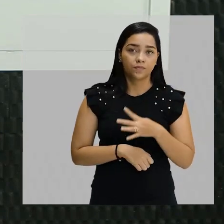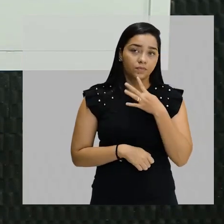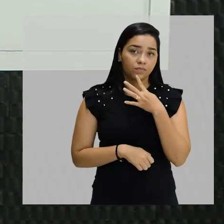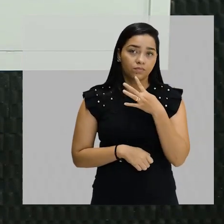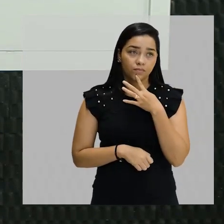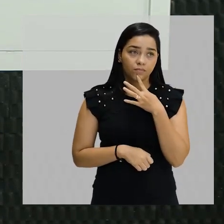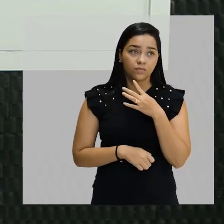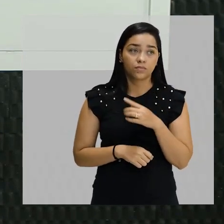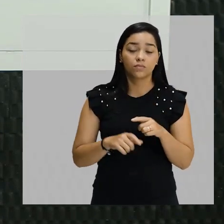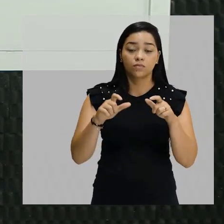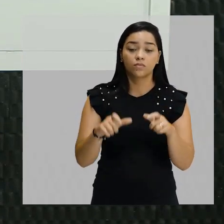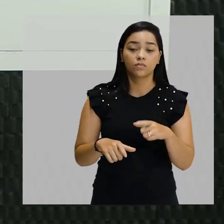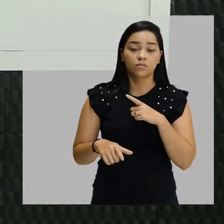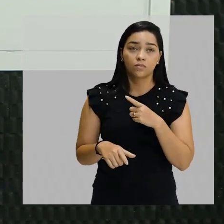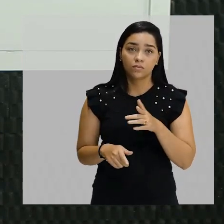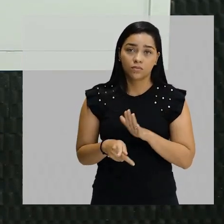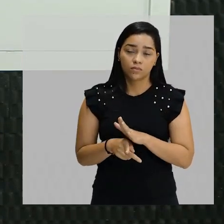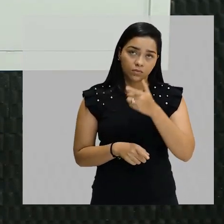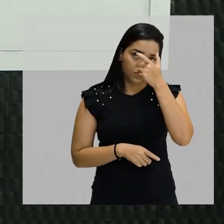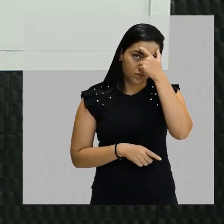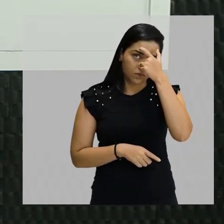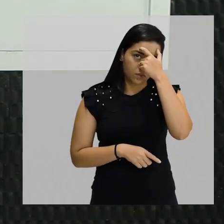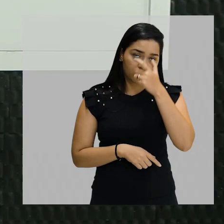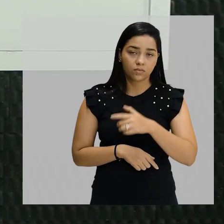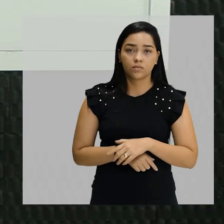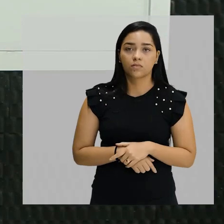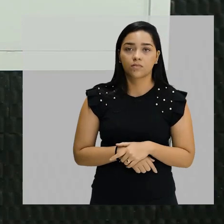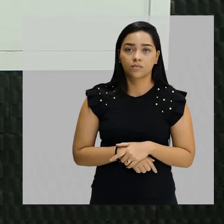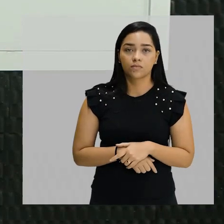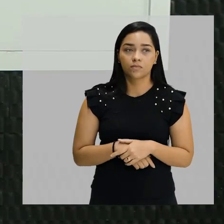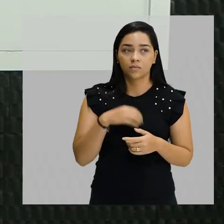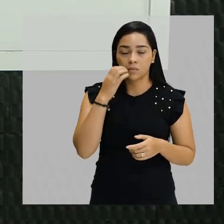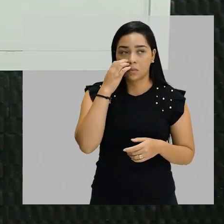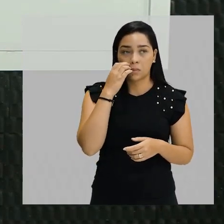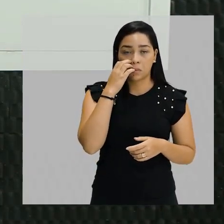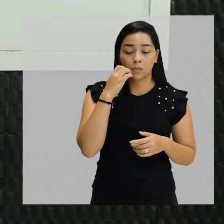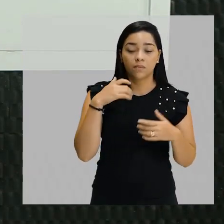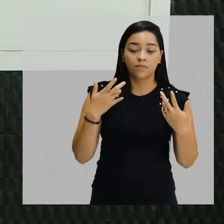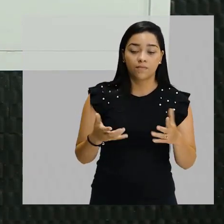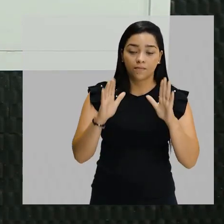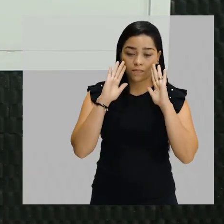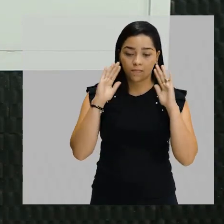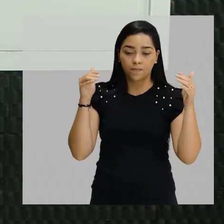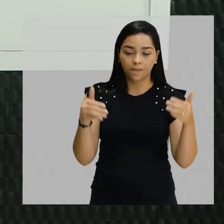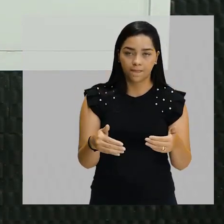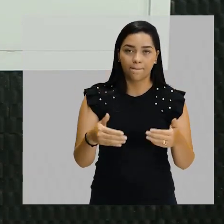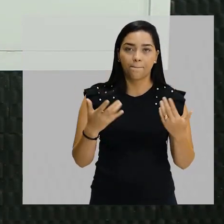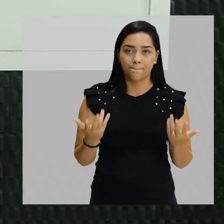conhecimento Ele está aqui olha na consciência Ok então ele centraliza